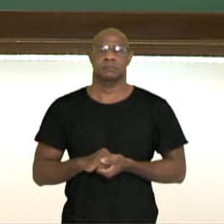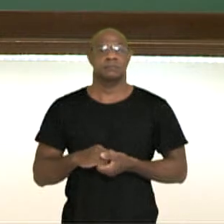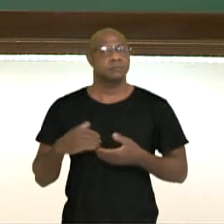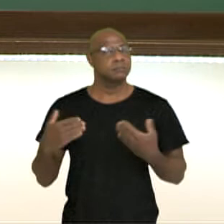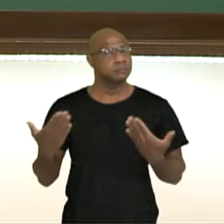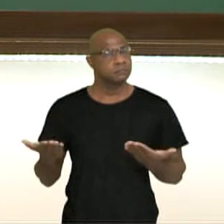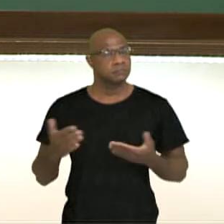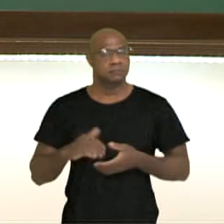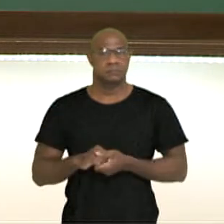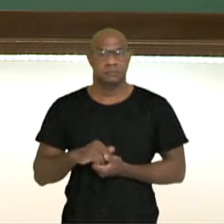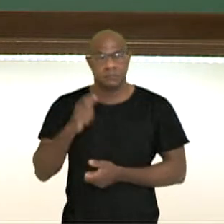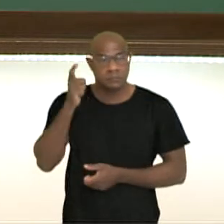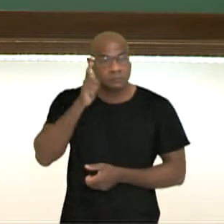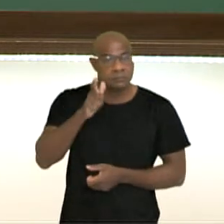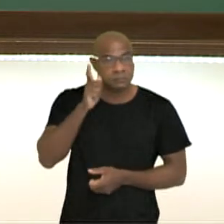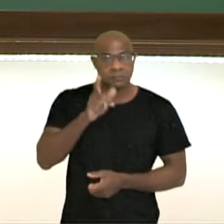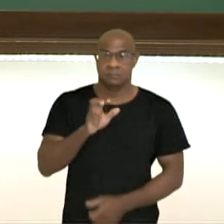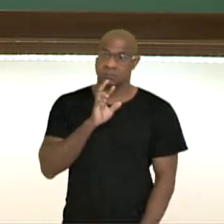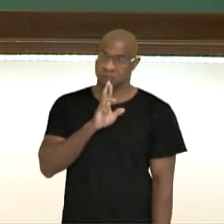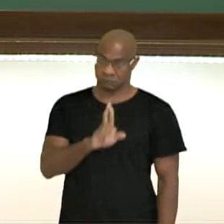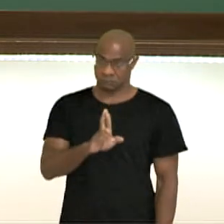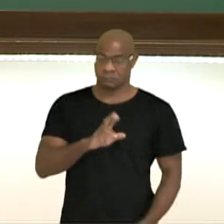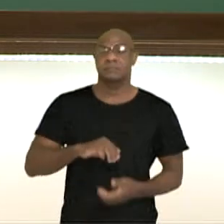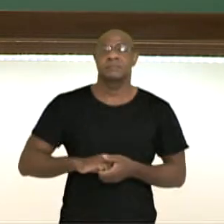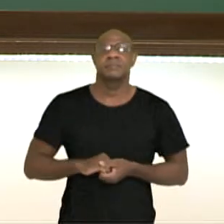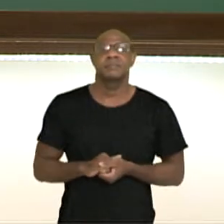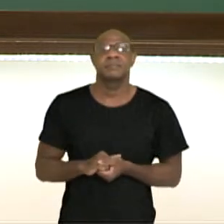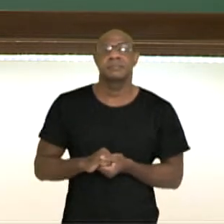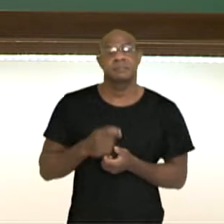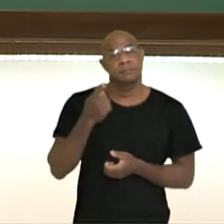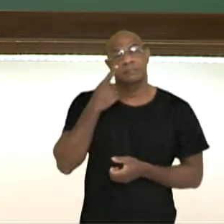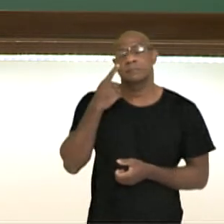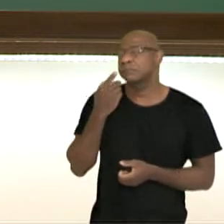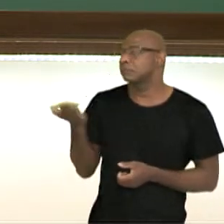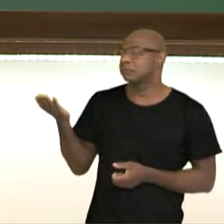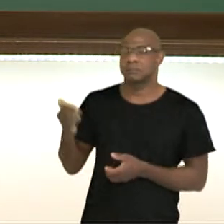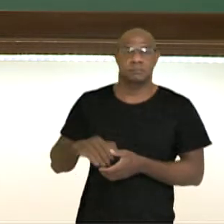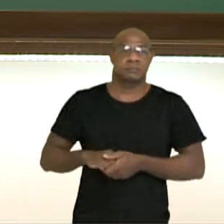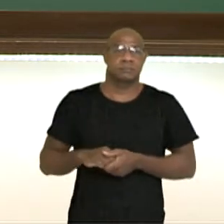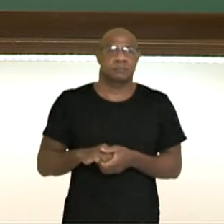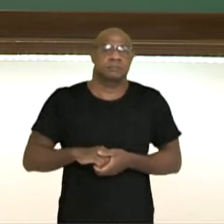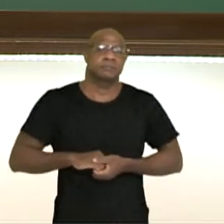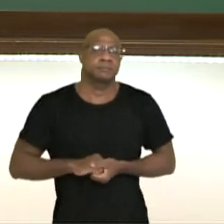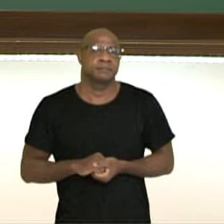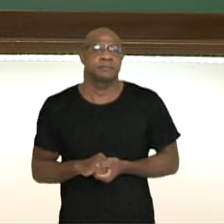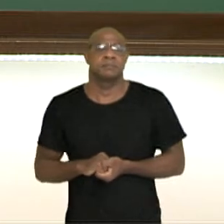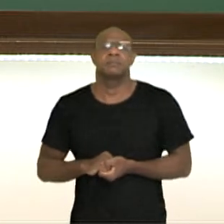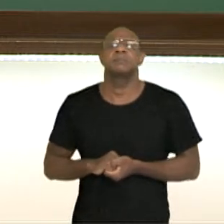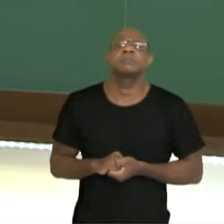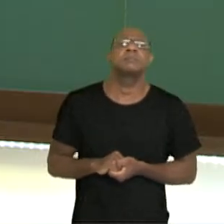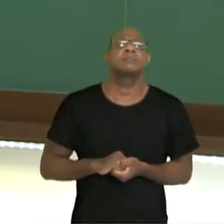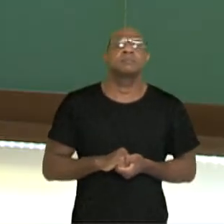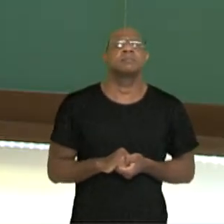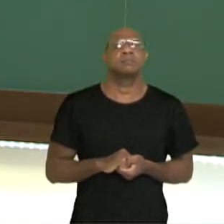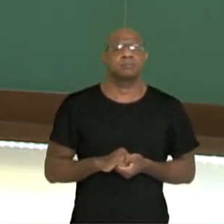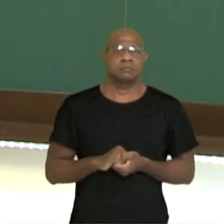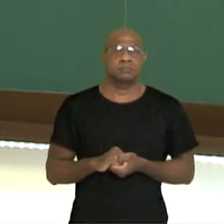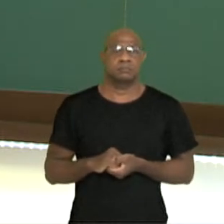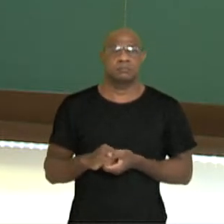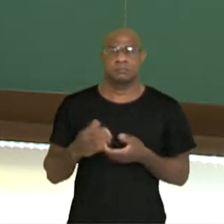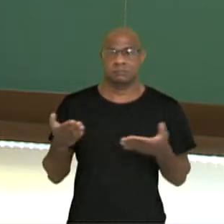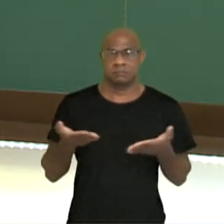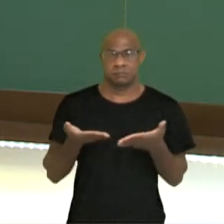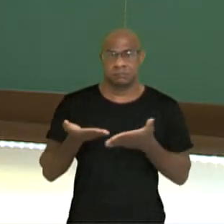E aí, pessoal, conseguiram responder mais essas questões? Vamos verificar se vocês acertaram, então. Olha, pessoal, nesse